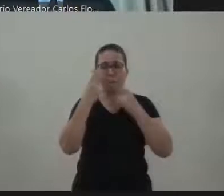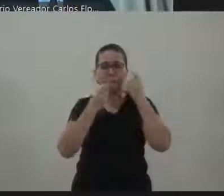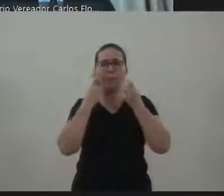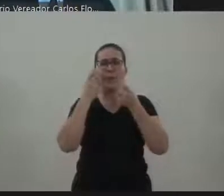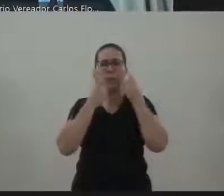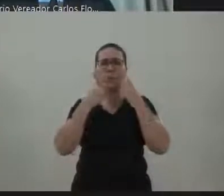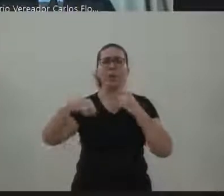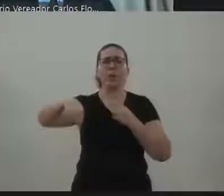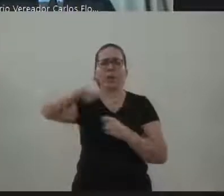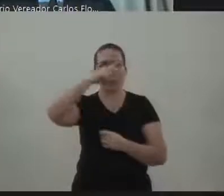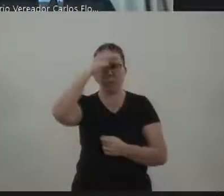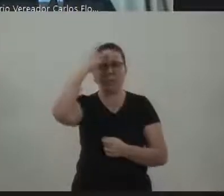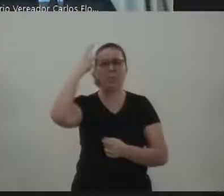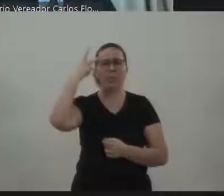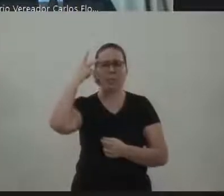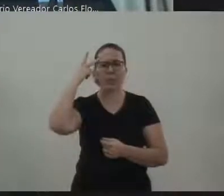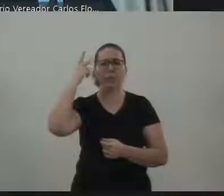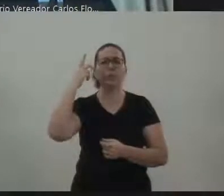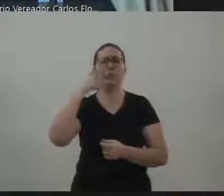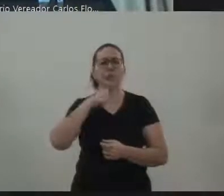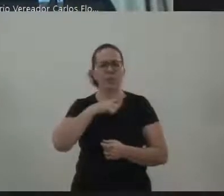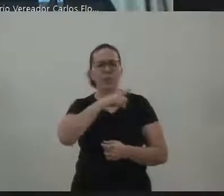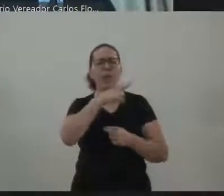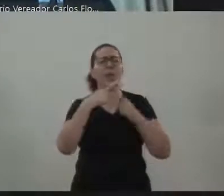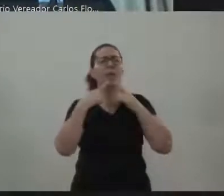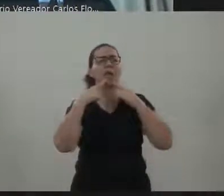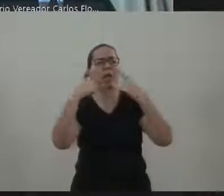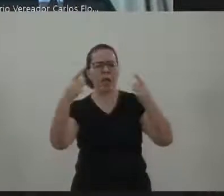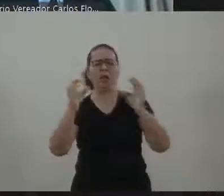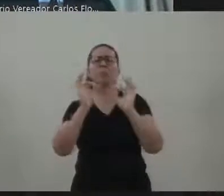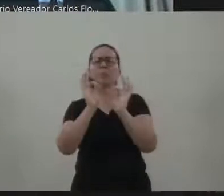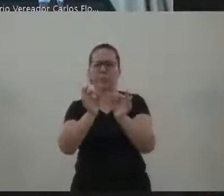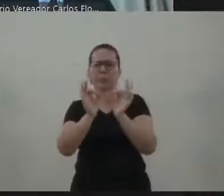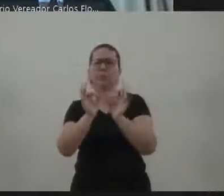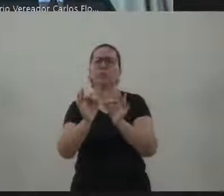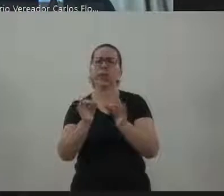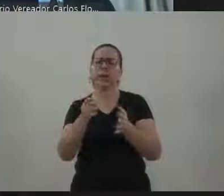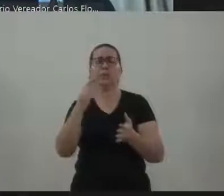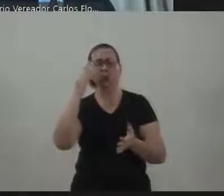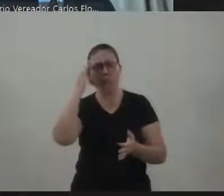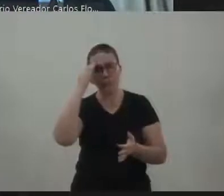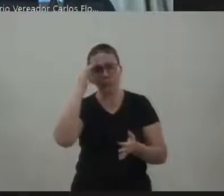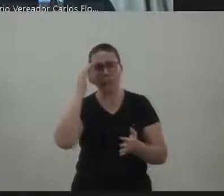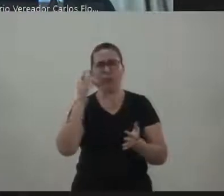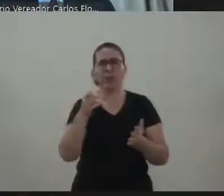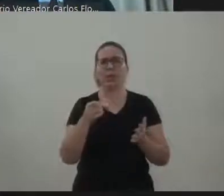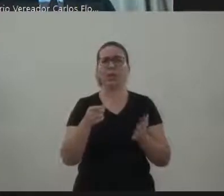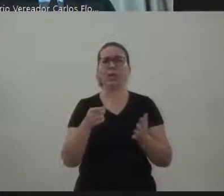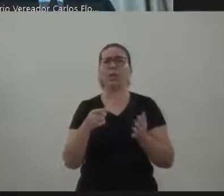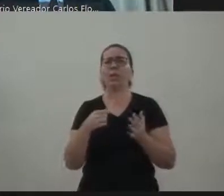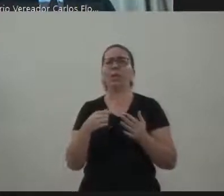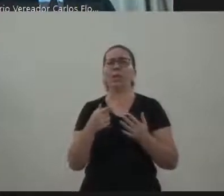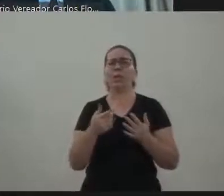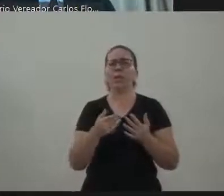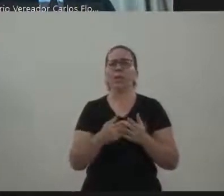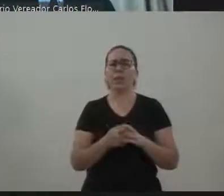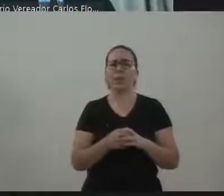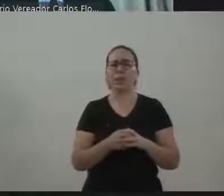né? A população, ela tem total direito de cobrar e entender. Eu